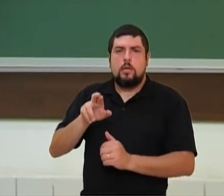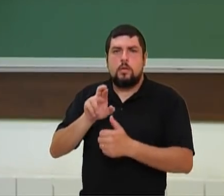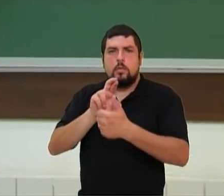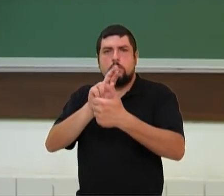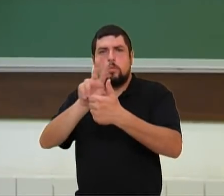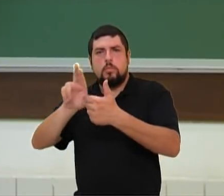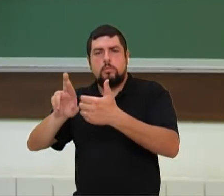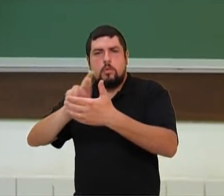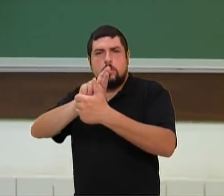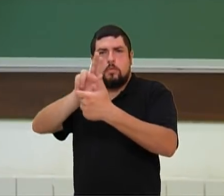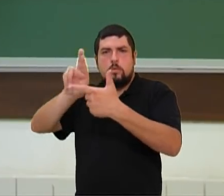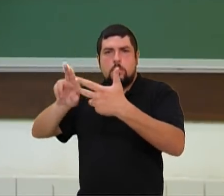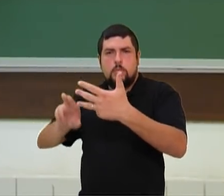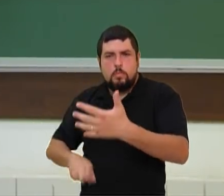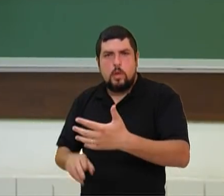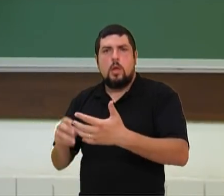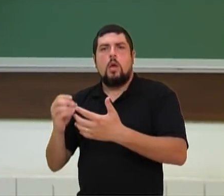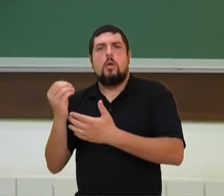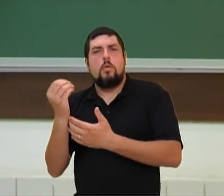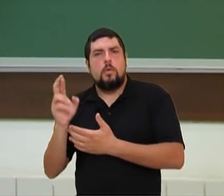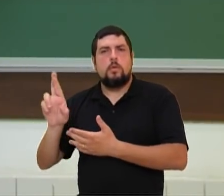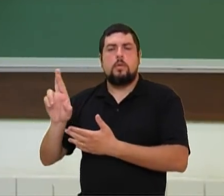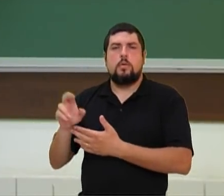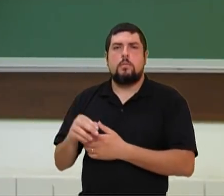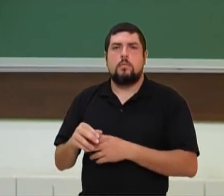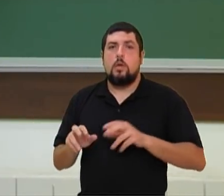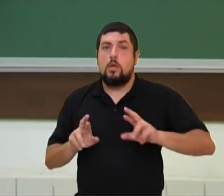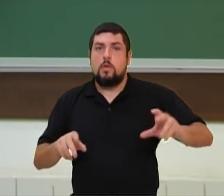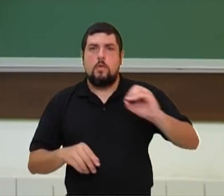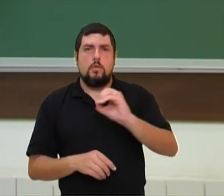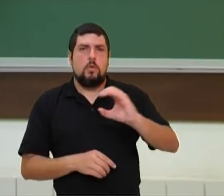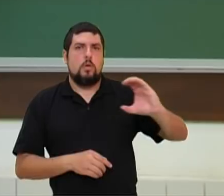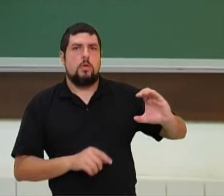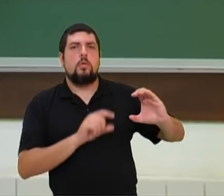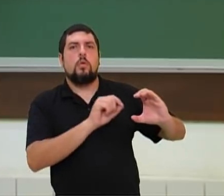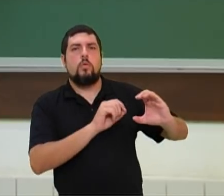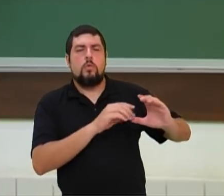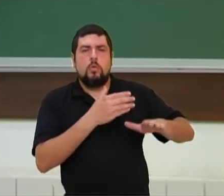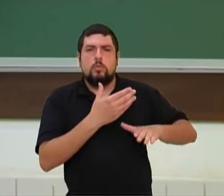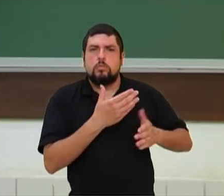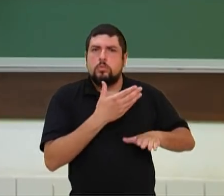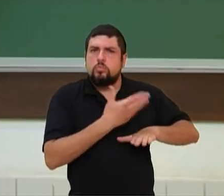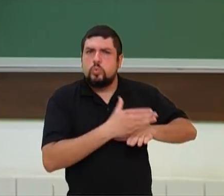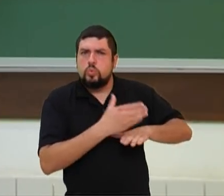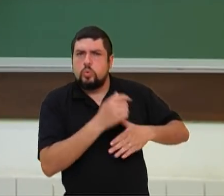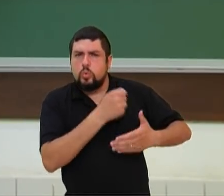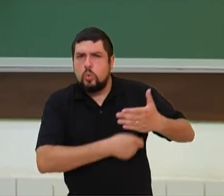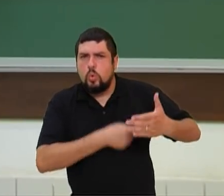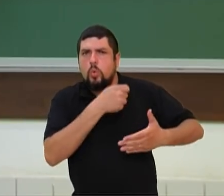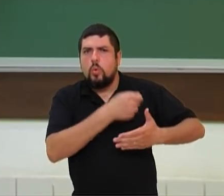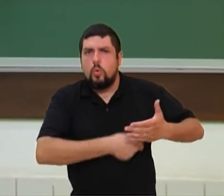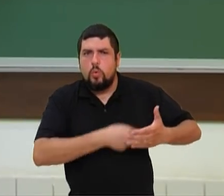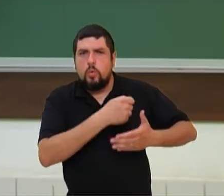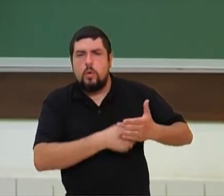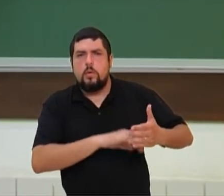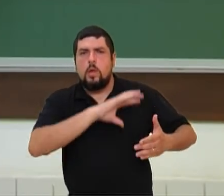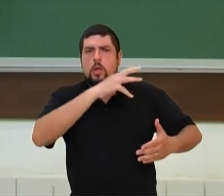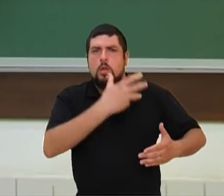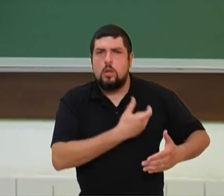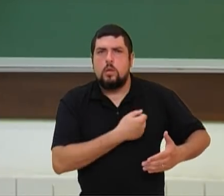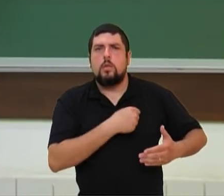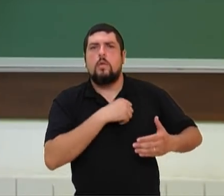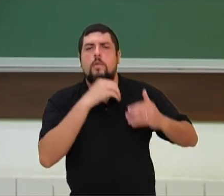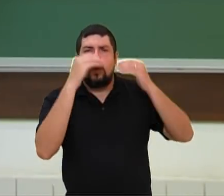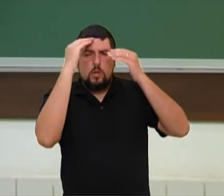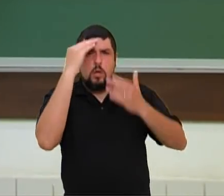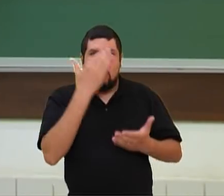da matriz ocidental, que busca, por exemplo, a salvação por um ser divino que vai salvar, que é a ideia de Jesus Cristo, que vai salvar o ser humano